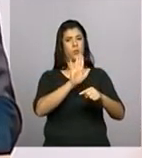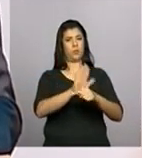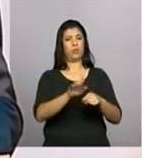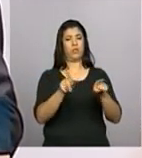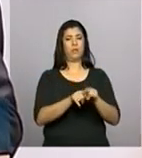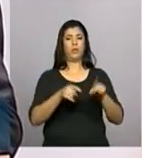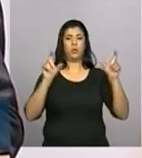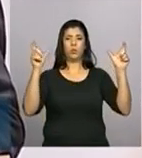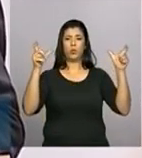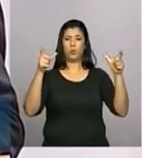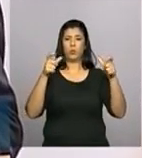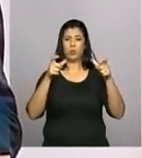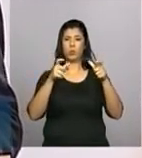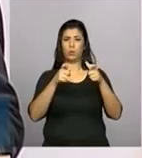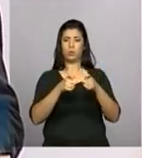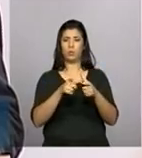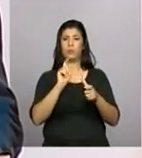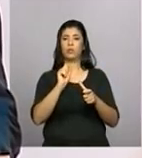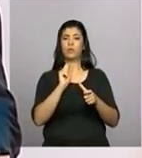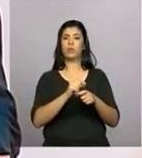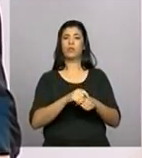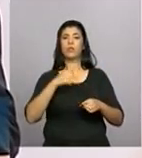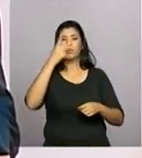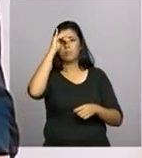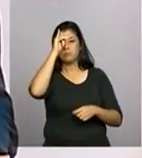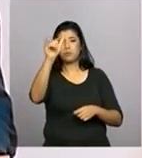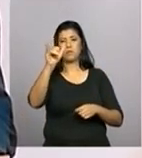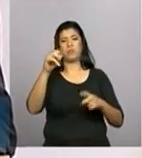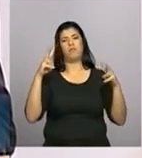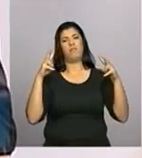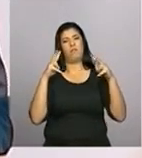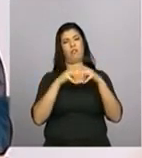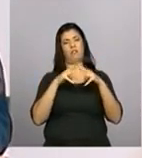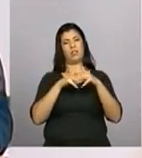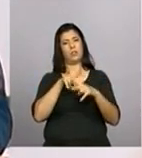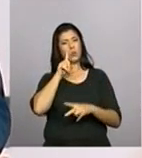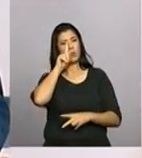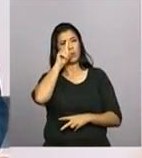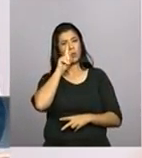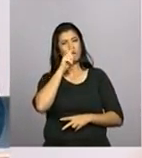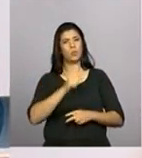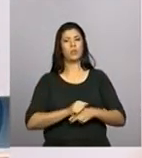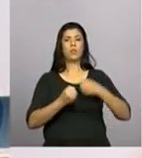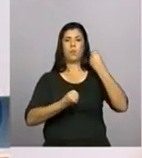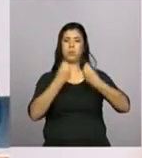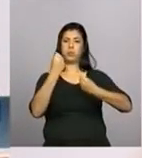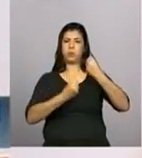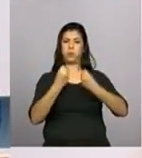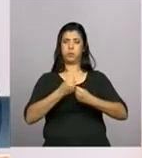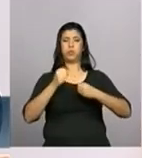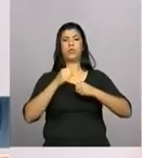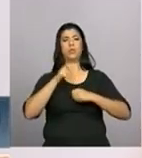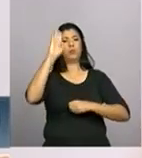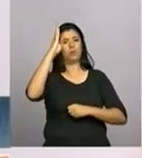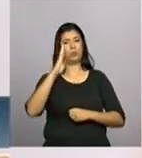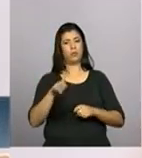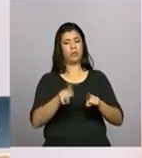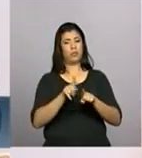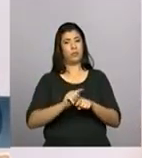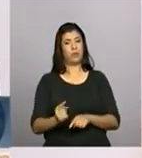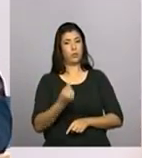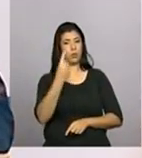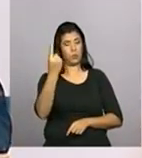redução gradativa dos acidentes fatais no trânsito brasileiro através de uma ação e de